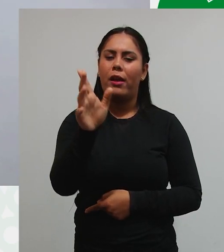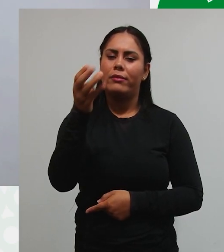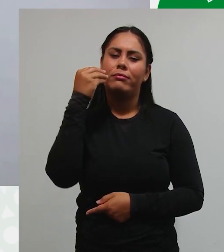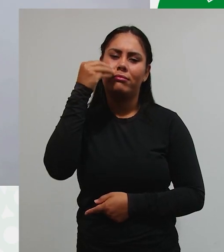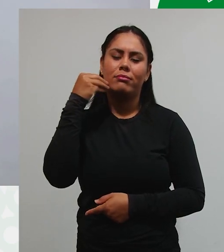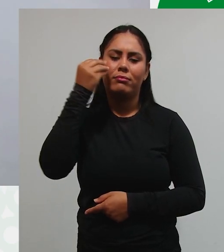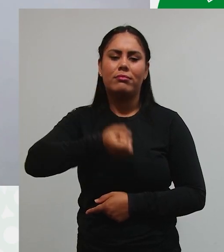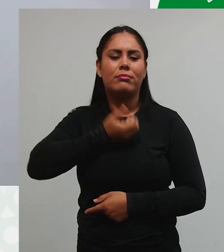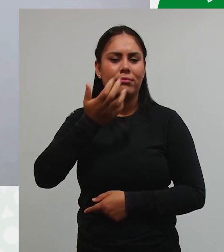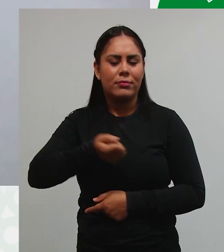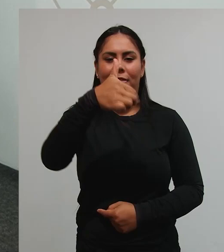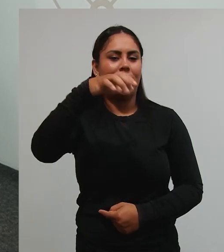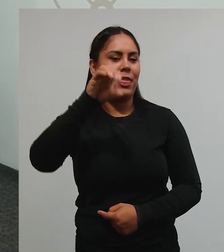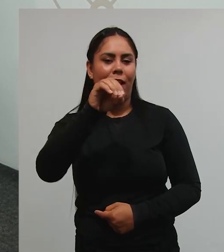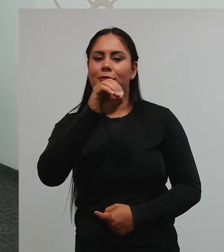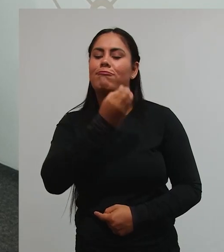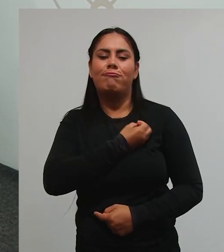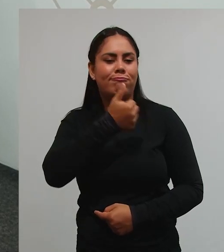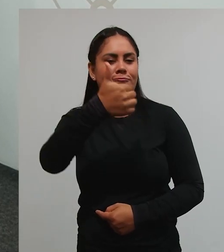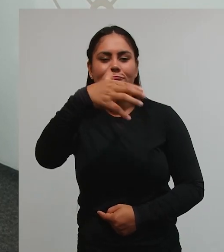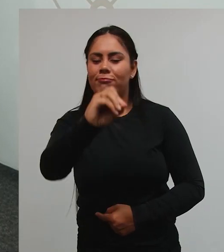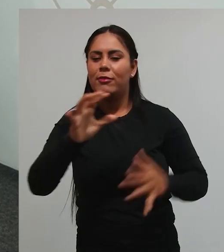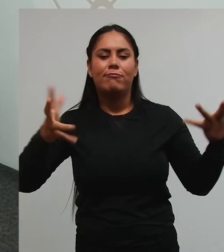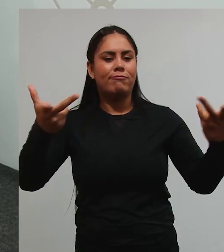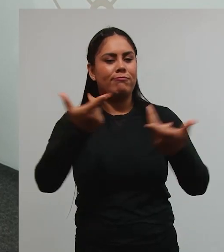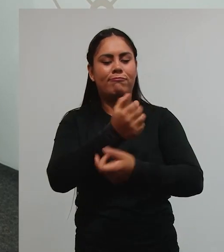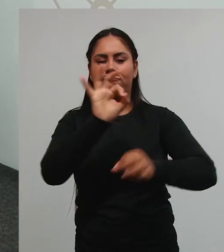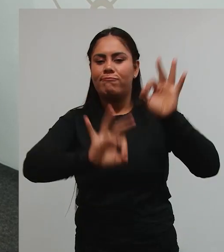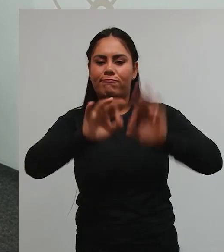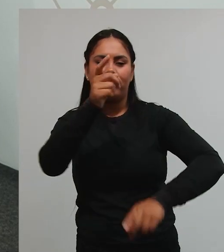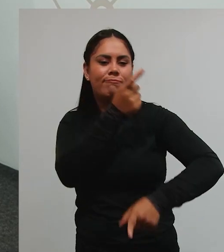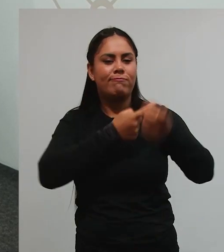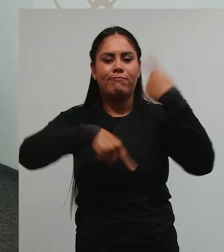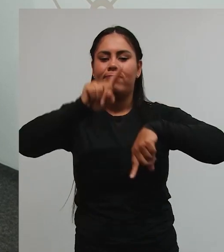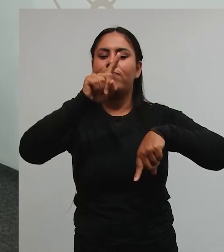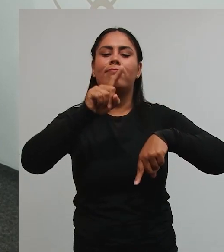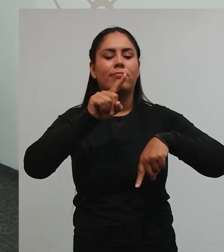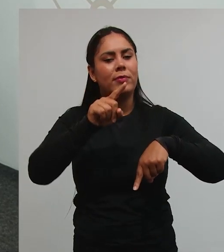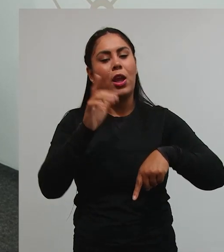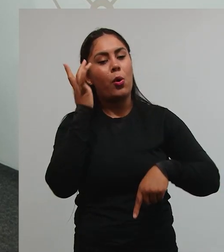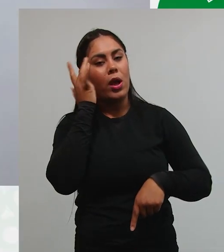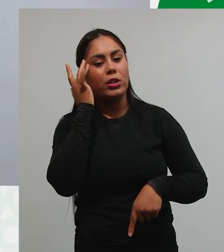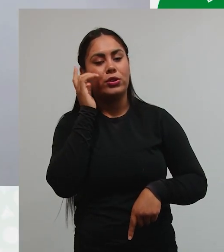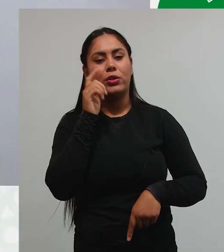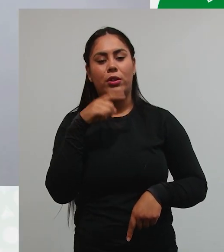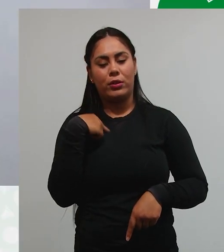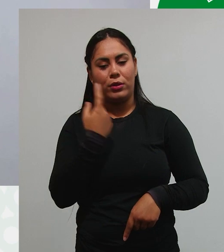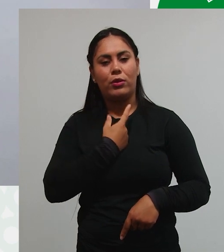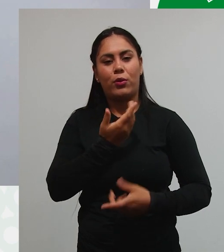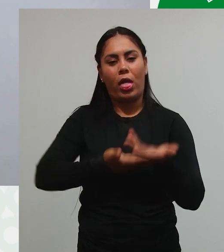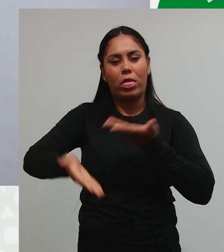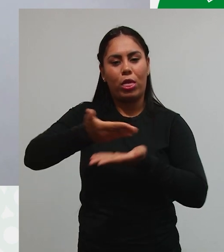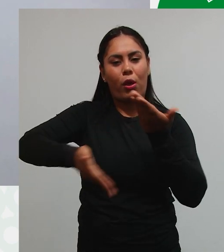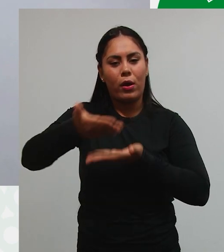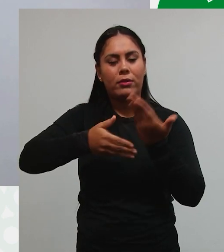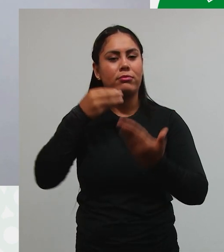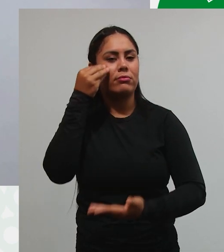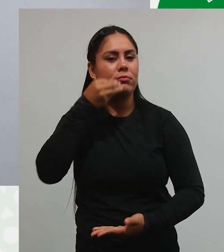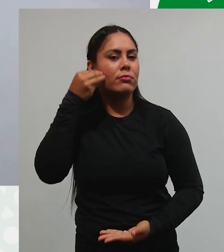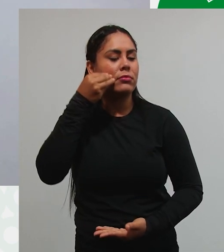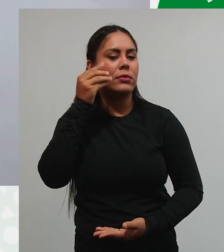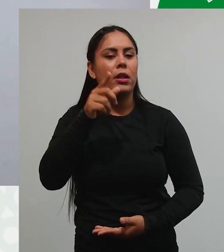possibilitar, né, várias formas, porque você não pode se habituar, né, e ficar ali com